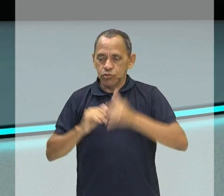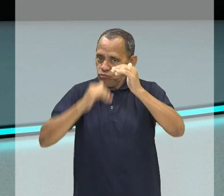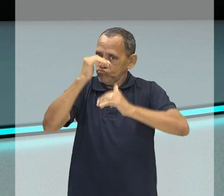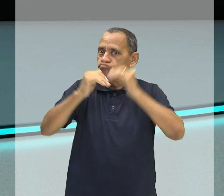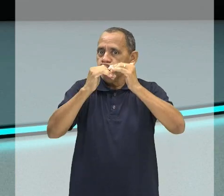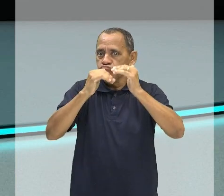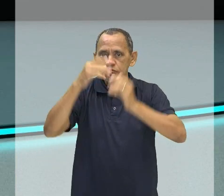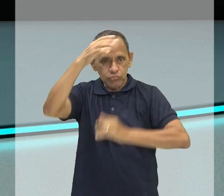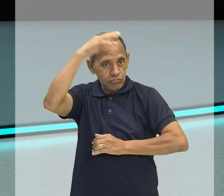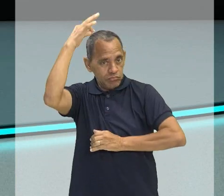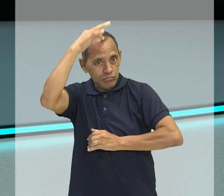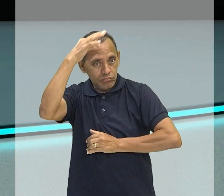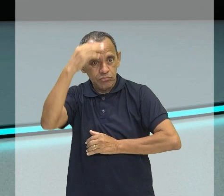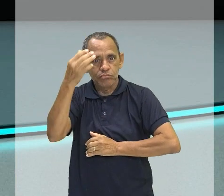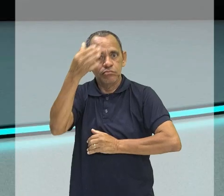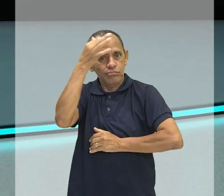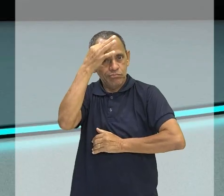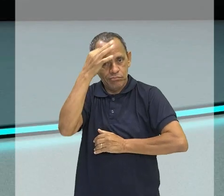mente também.